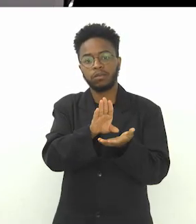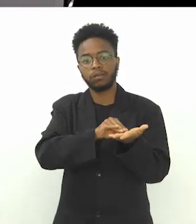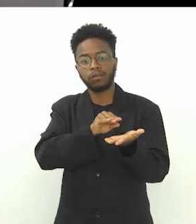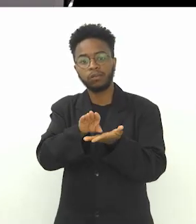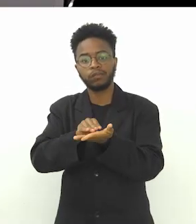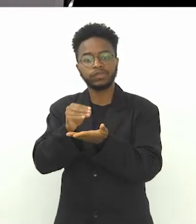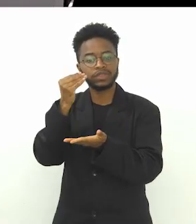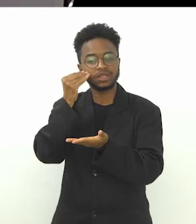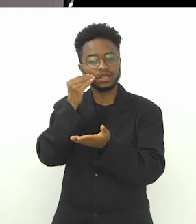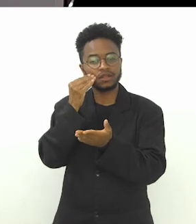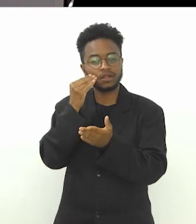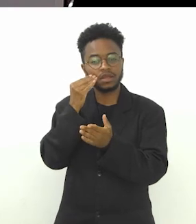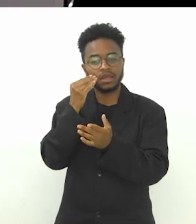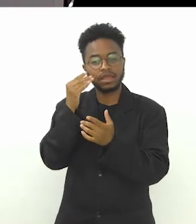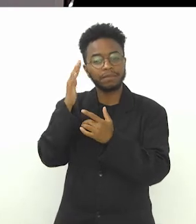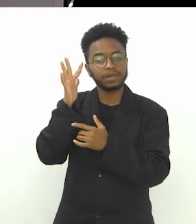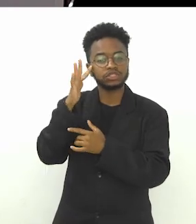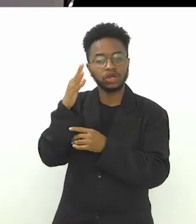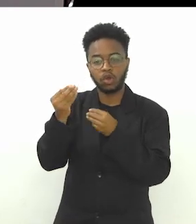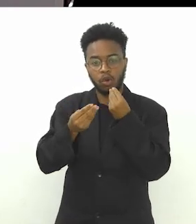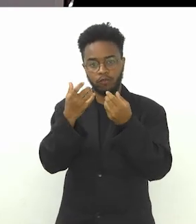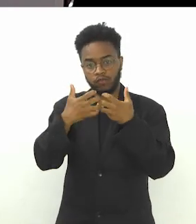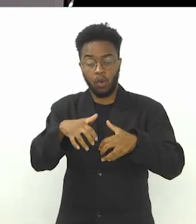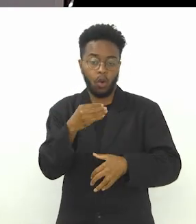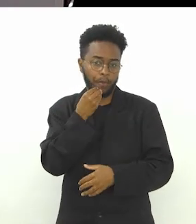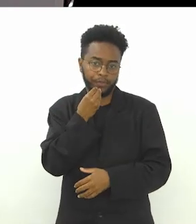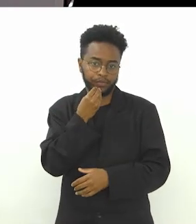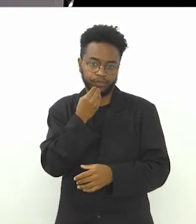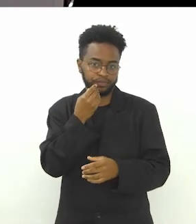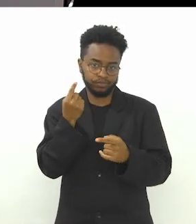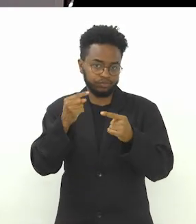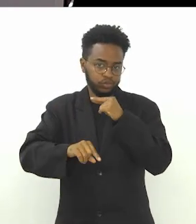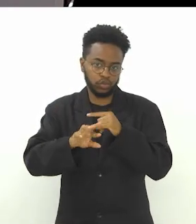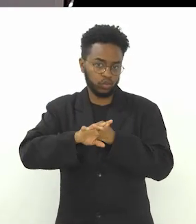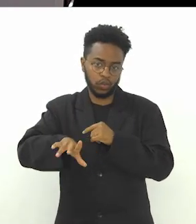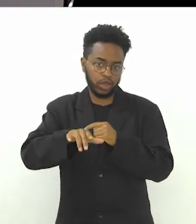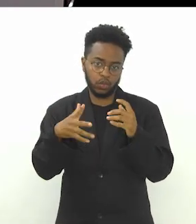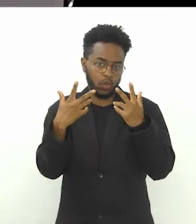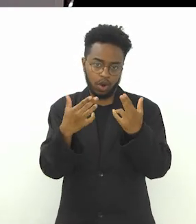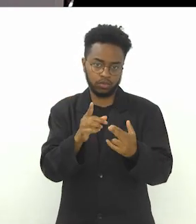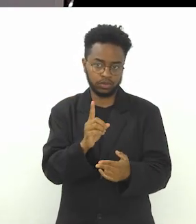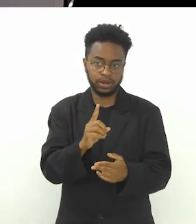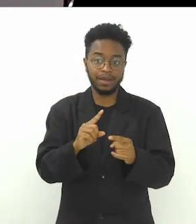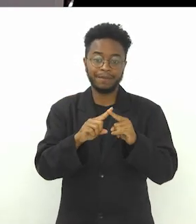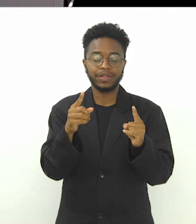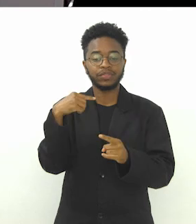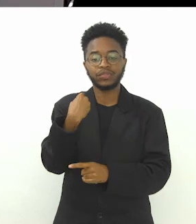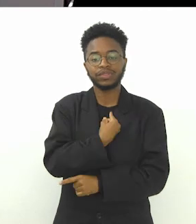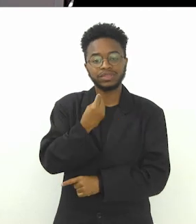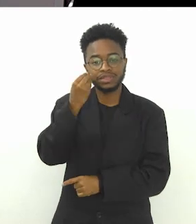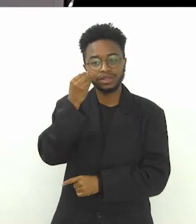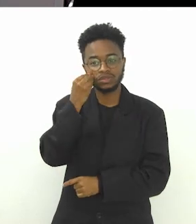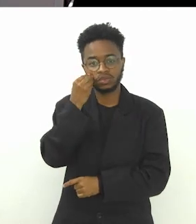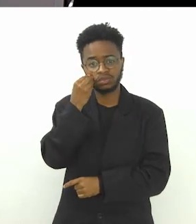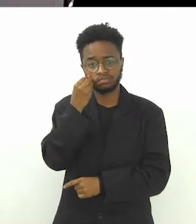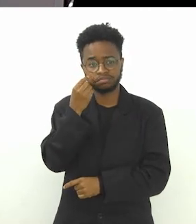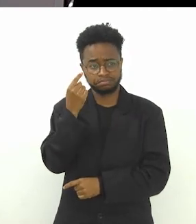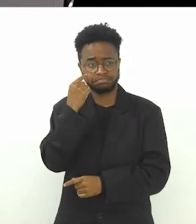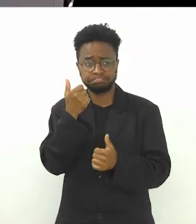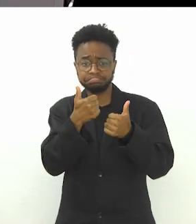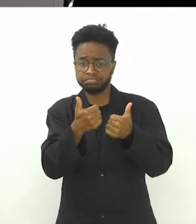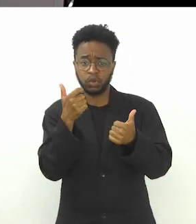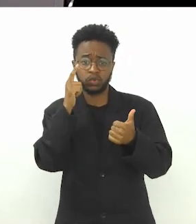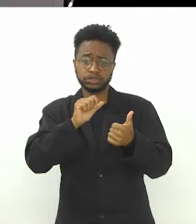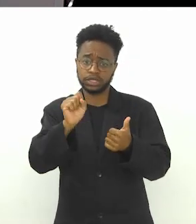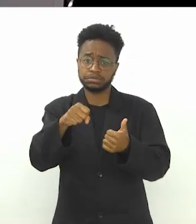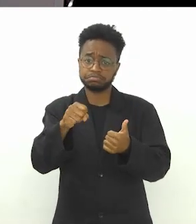do alto do barracão. Claro que não chegou próximo daquilo. Quando a gente fez a simulação, a gente, vai dar certo. Já